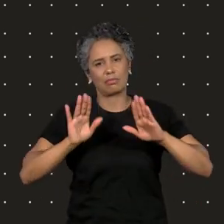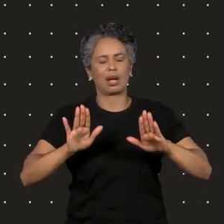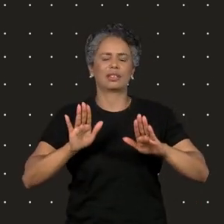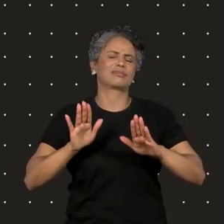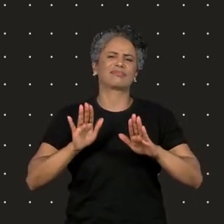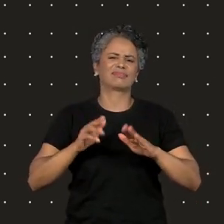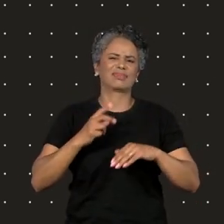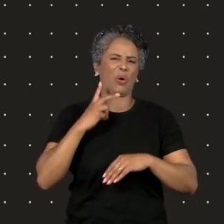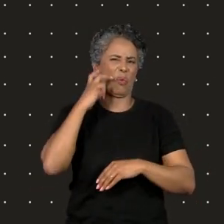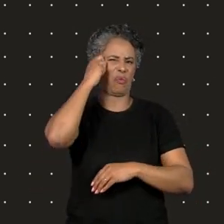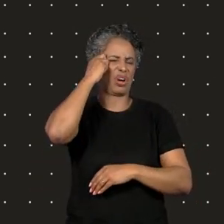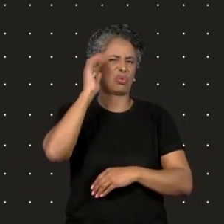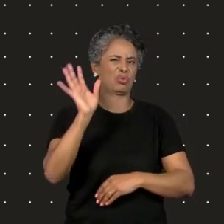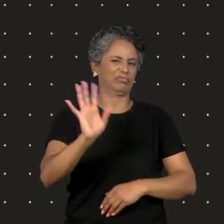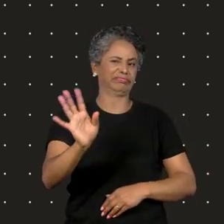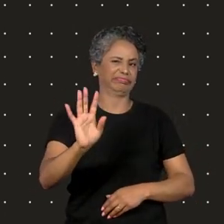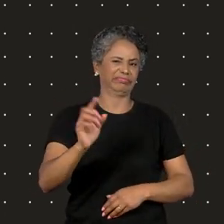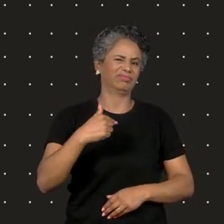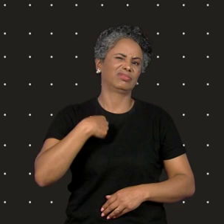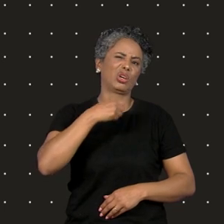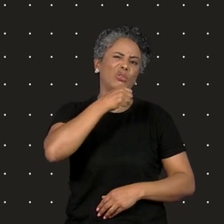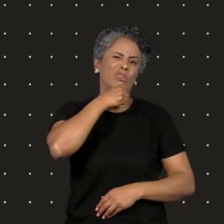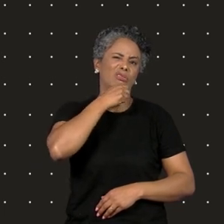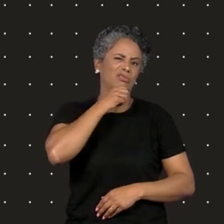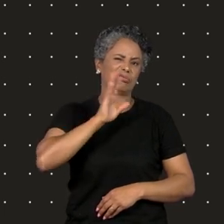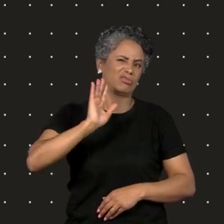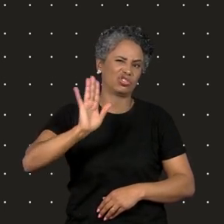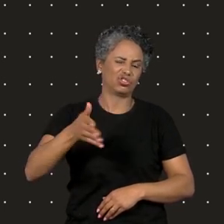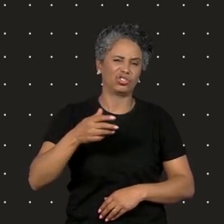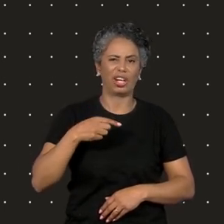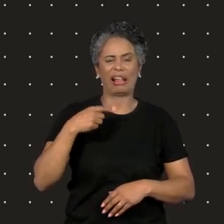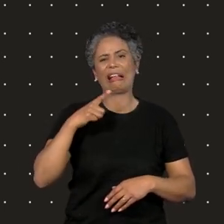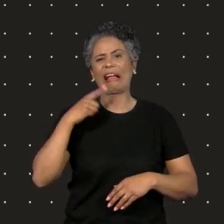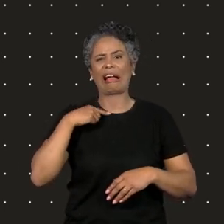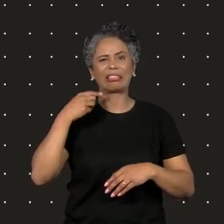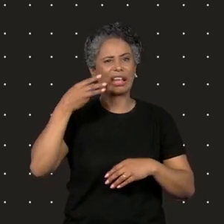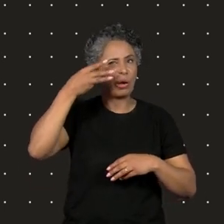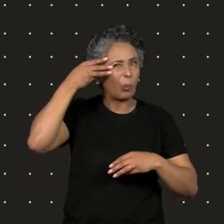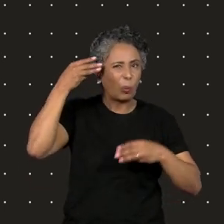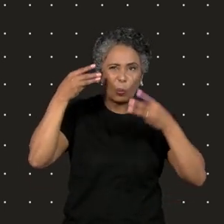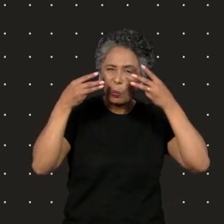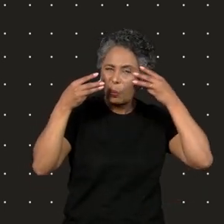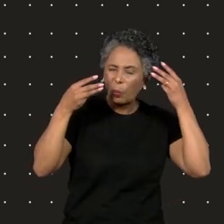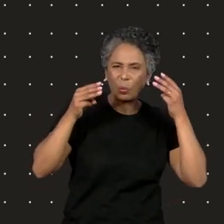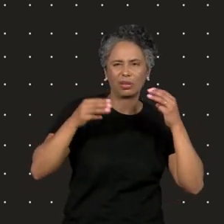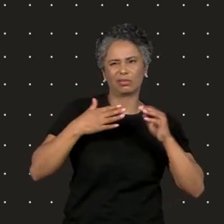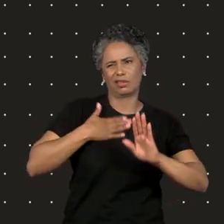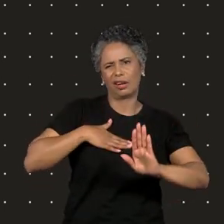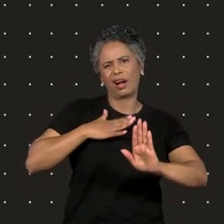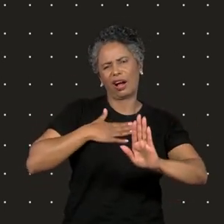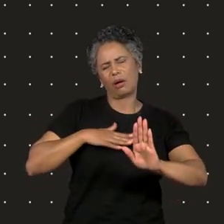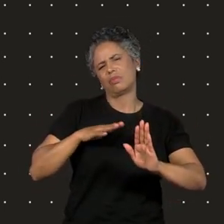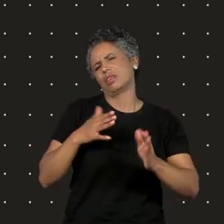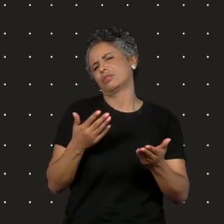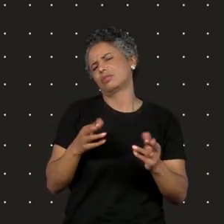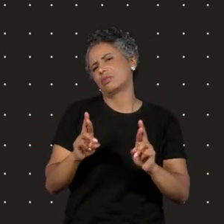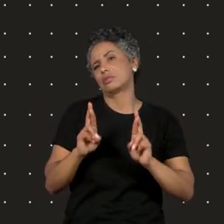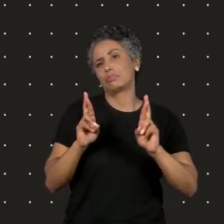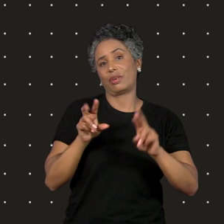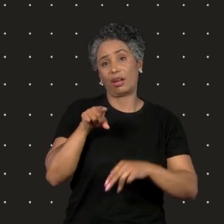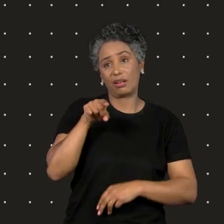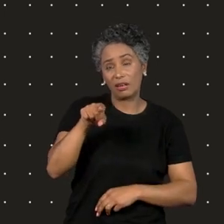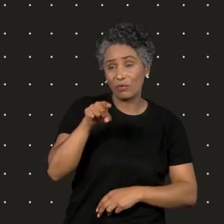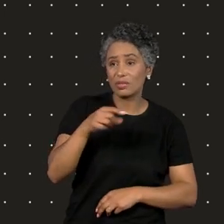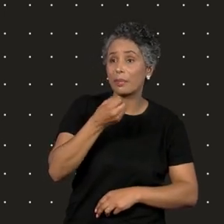mais de mostrar minhas rugas. Eu espero que você esteja bem, que você